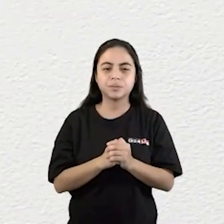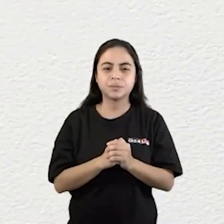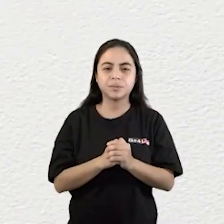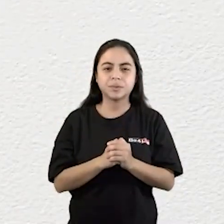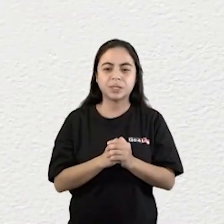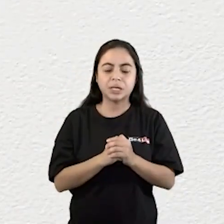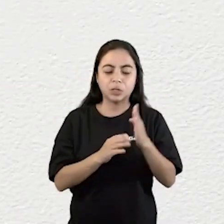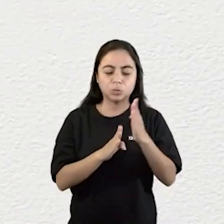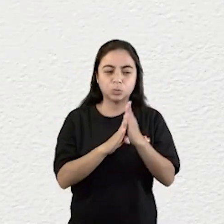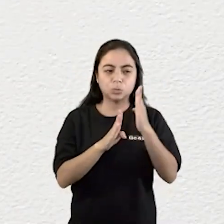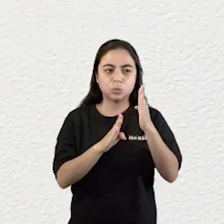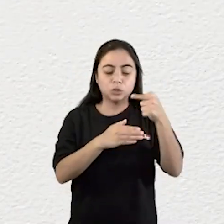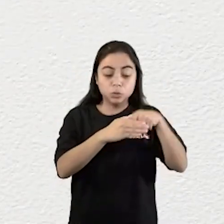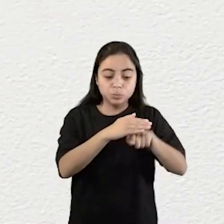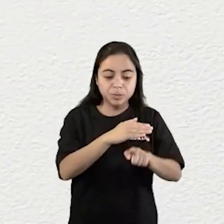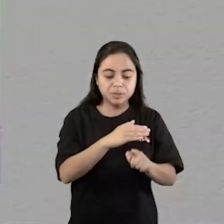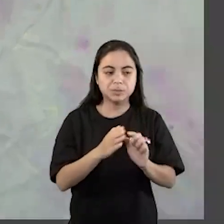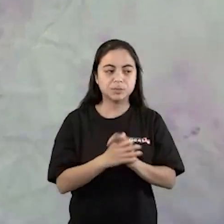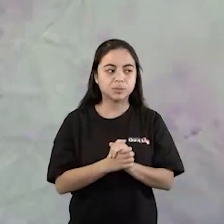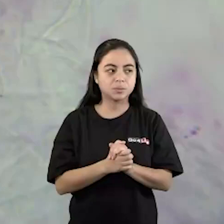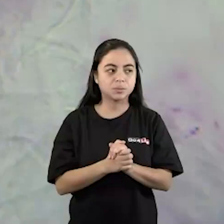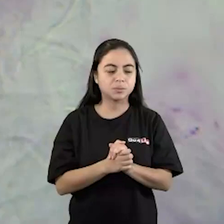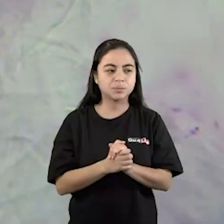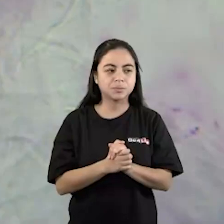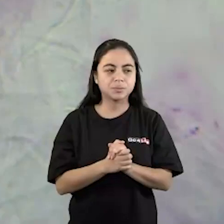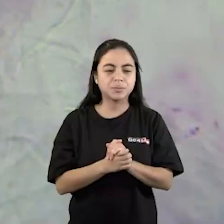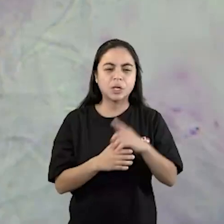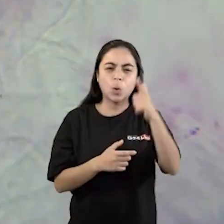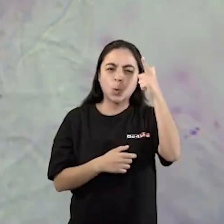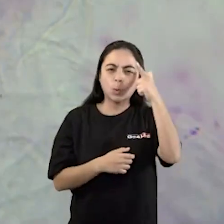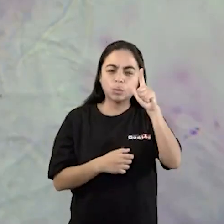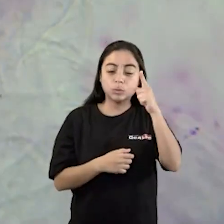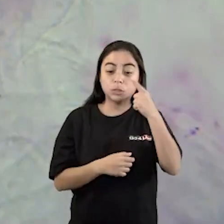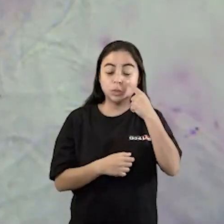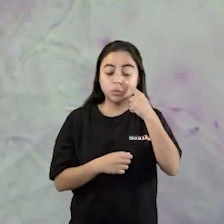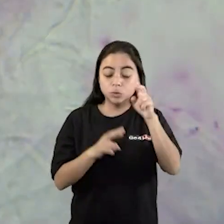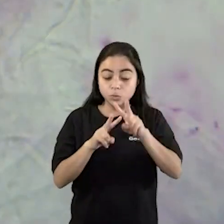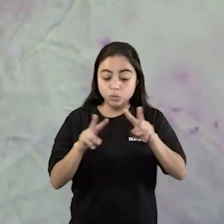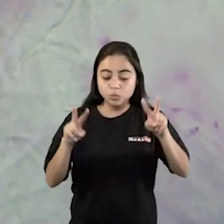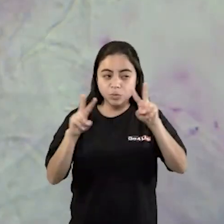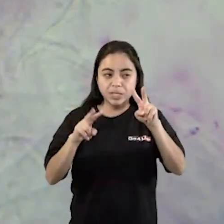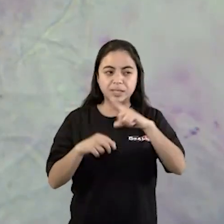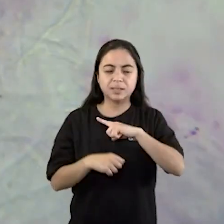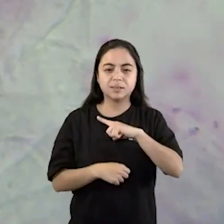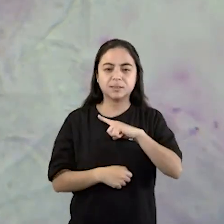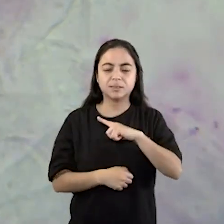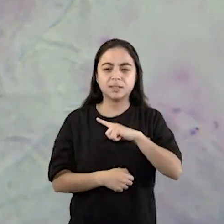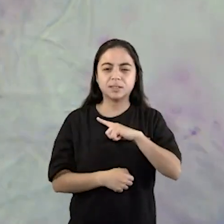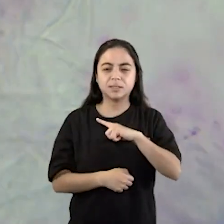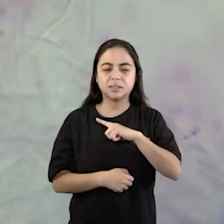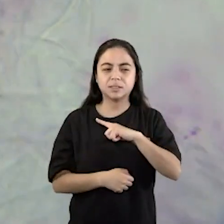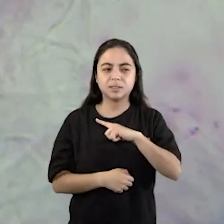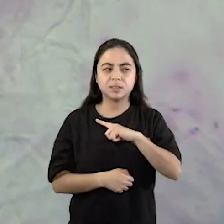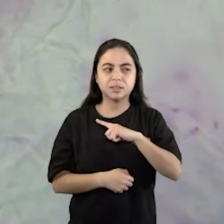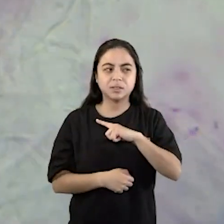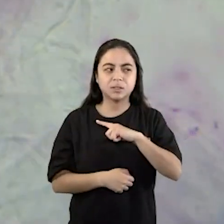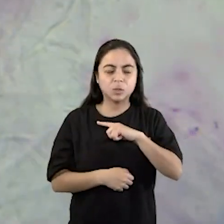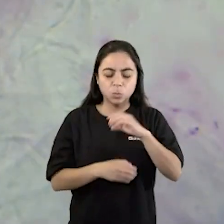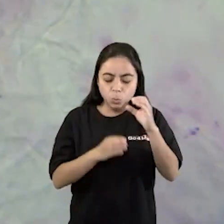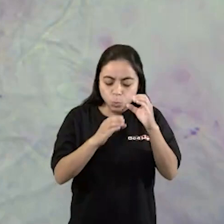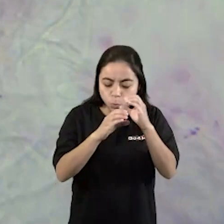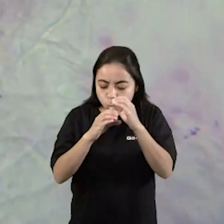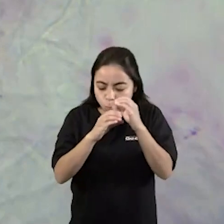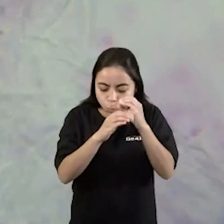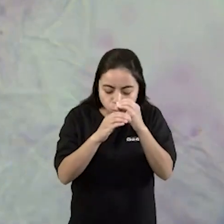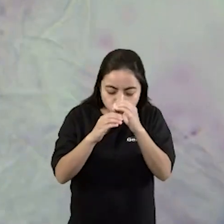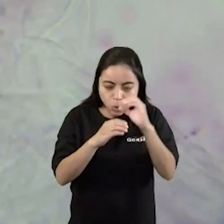chegando na objetiva de imersão, nós conseguimos ver que aqui, ó, a gente tem coquinhos